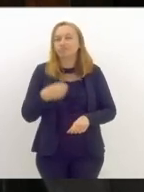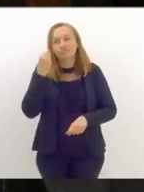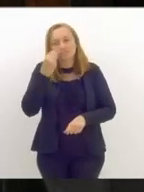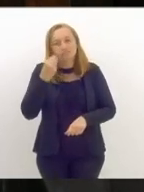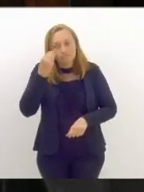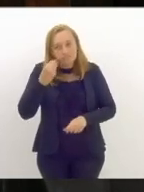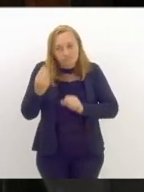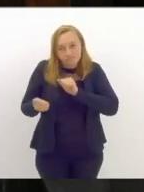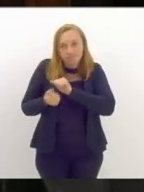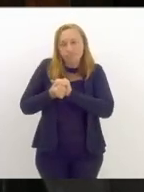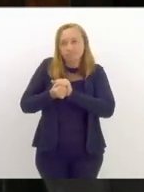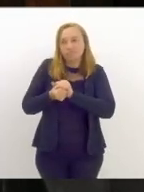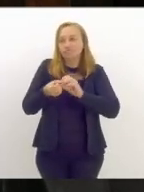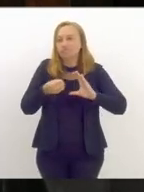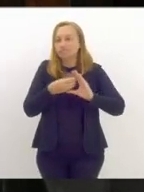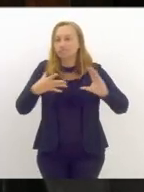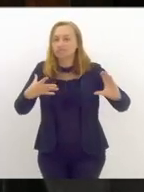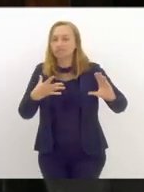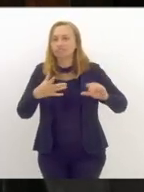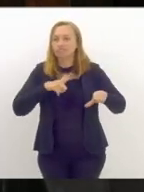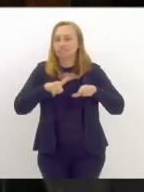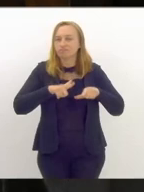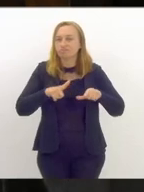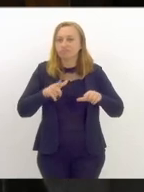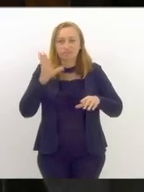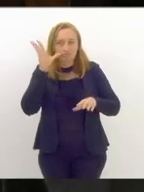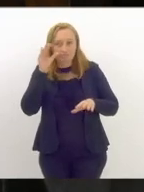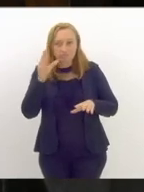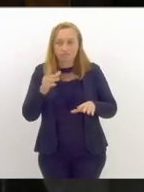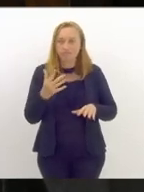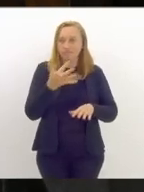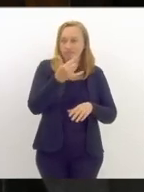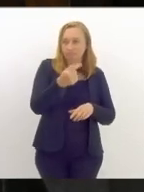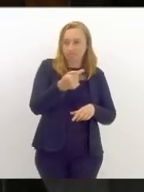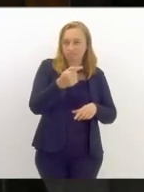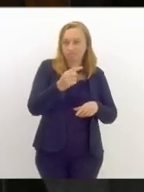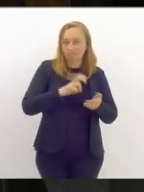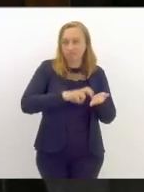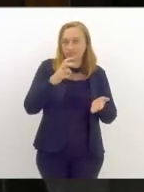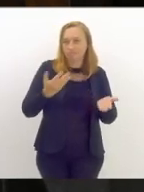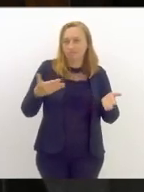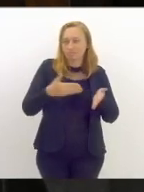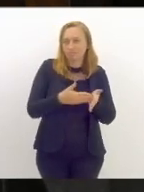ele tem uma característica de trabalho interessante, que ele começa às 7 da manhã e vai até meia-noite.